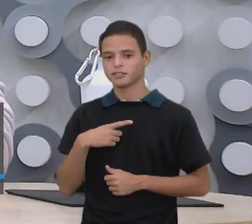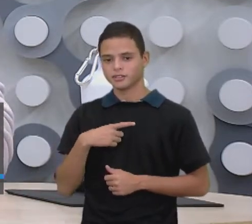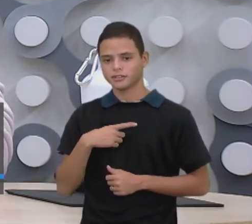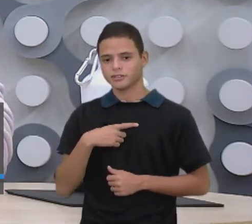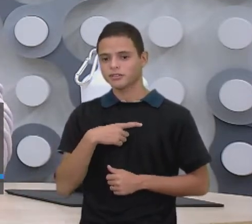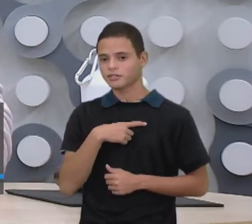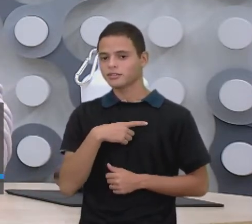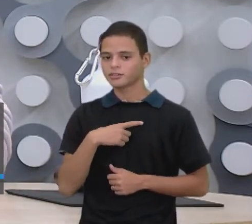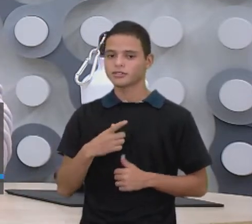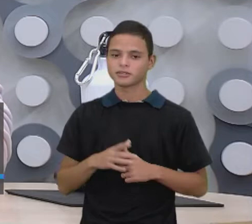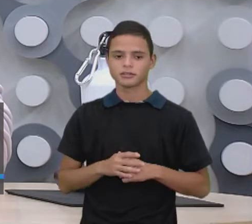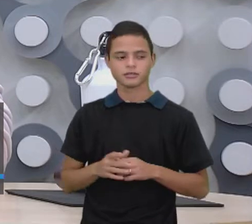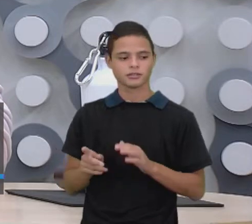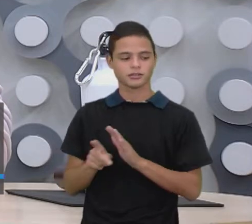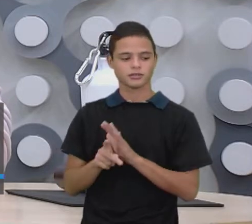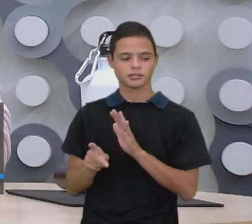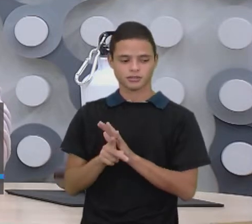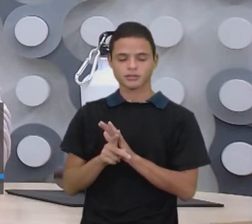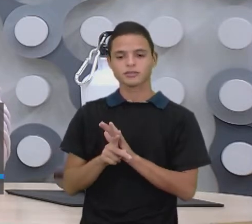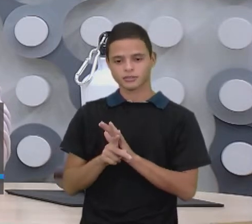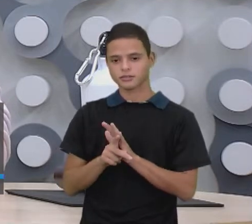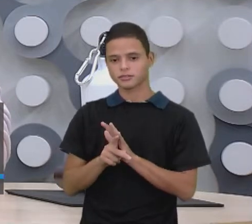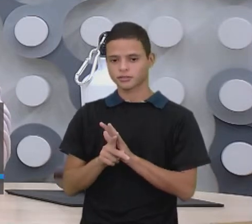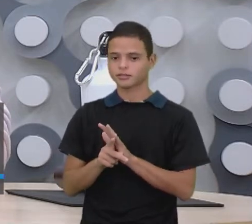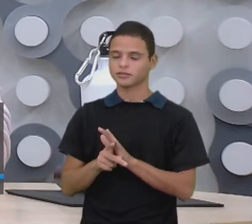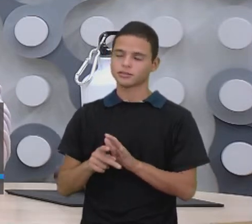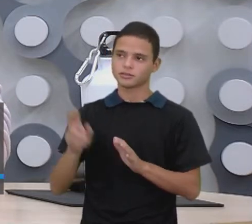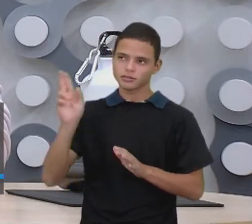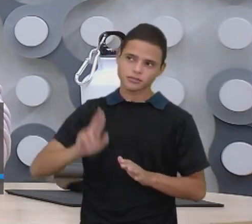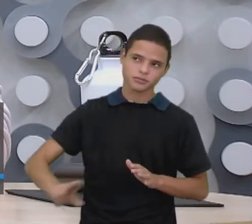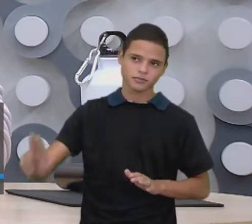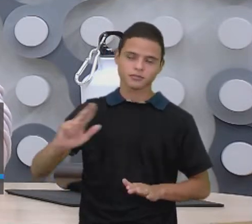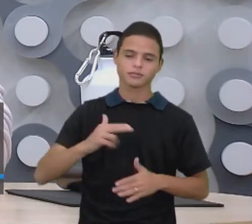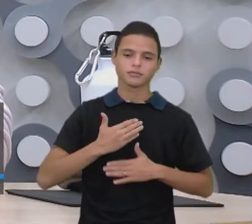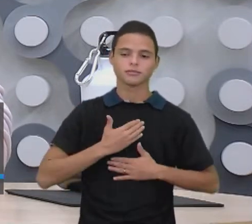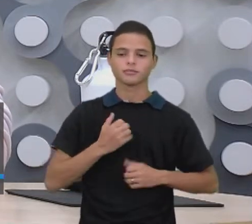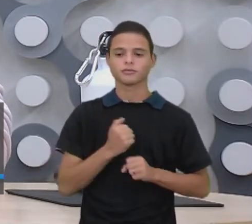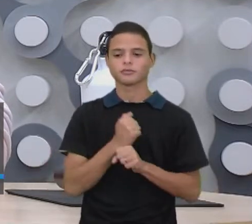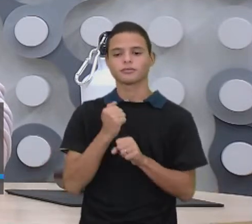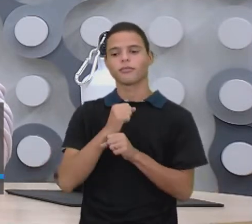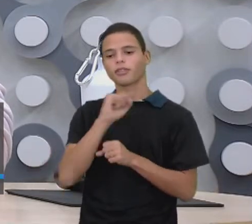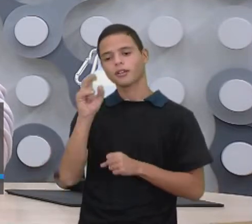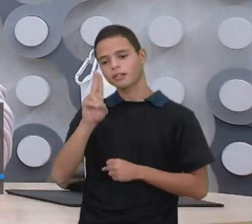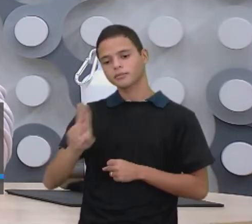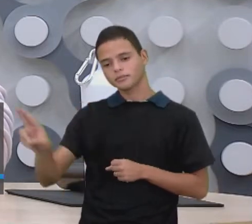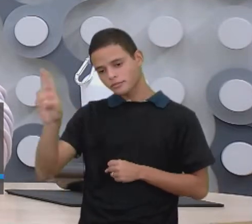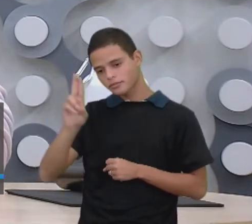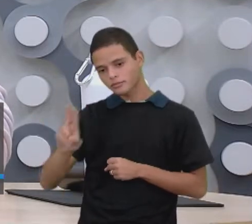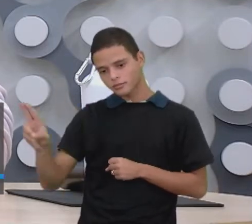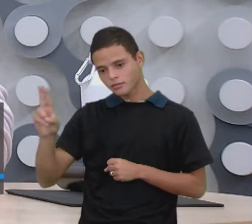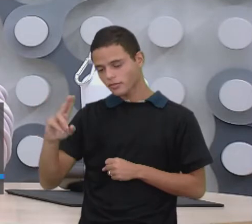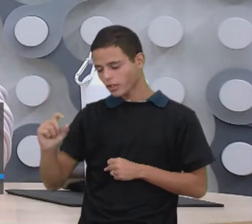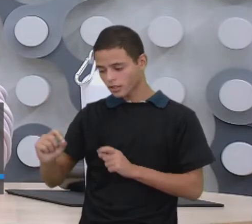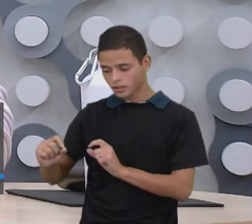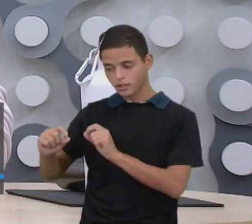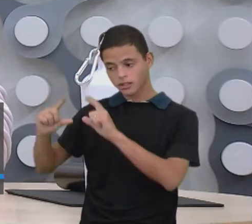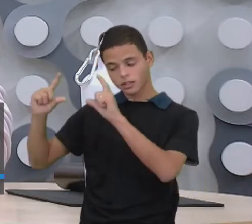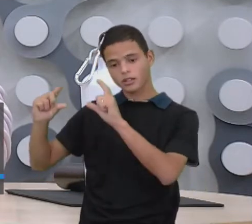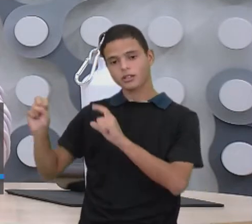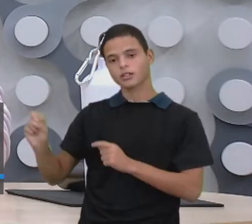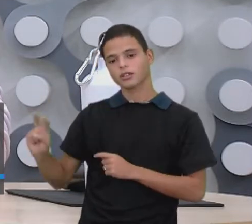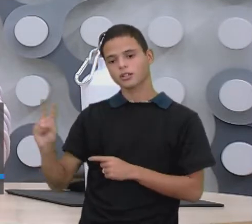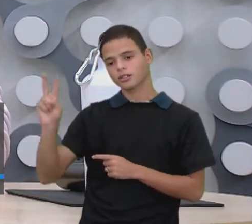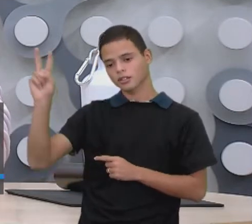placa fotovoltaica, eu teria economizado tanto na minha construção, se você colocar, você aumenta o valor de venda